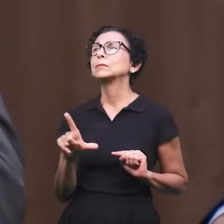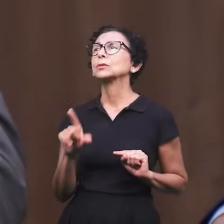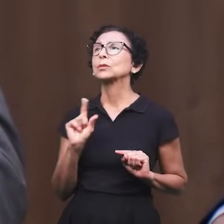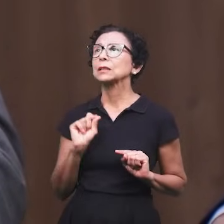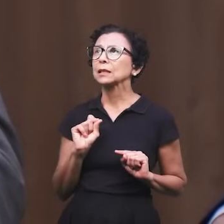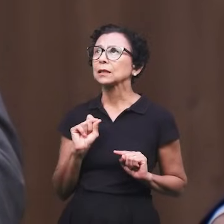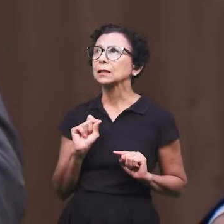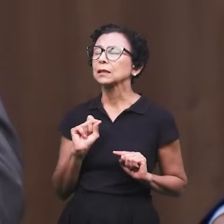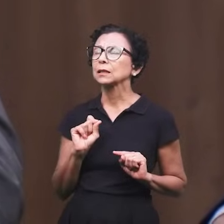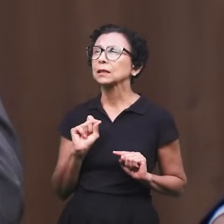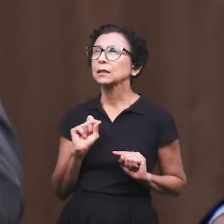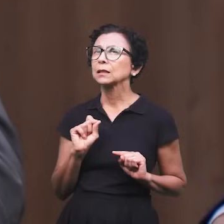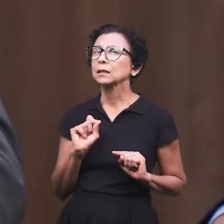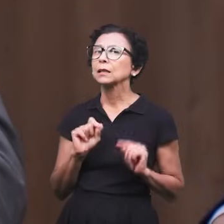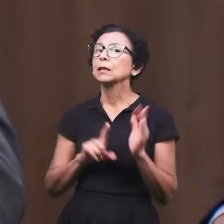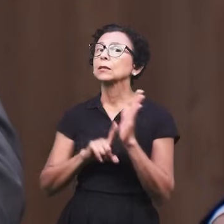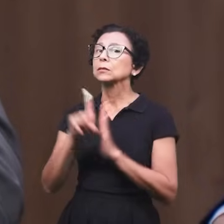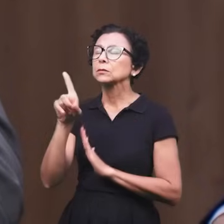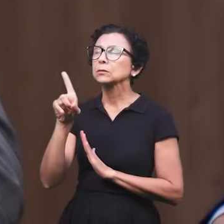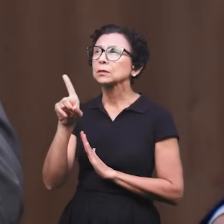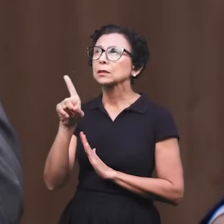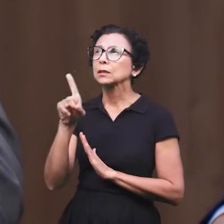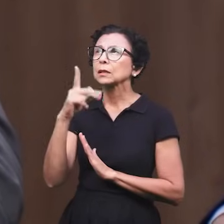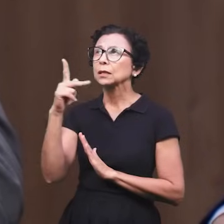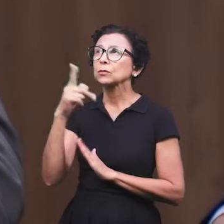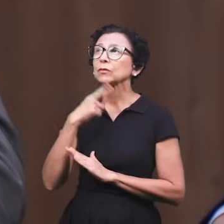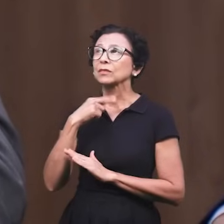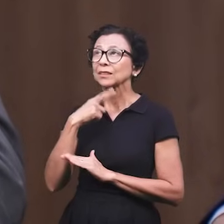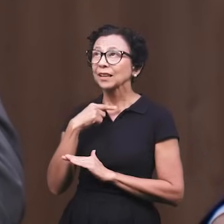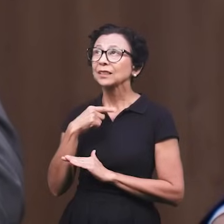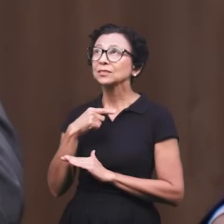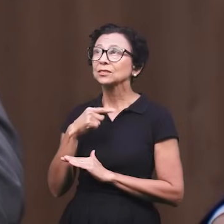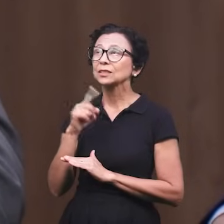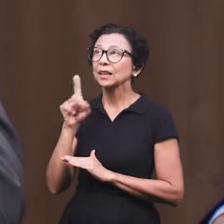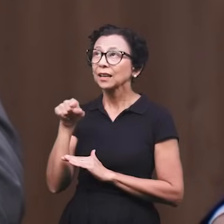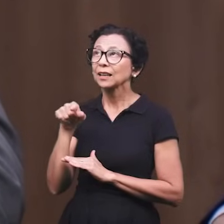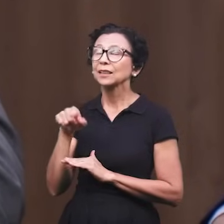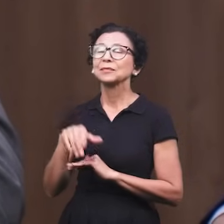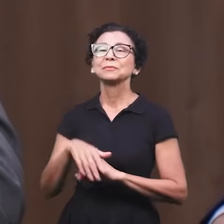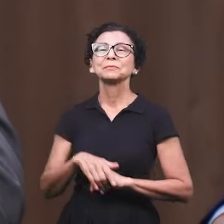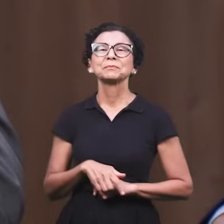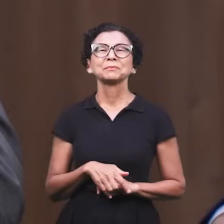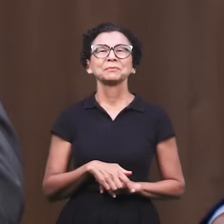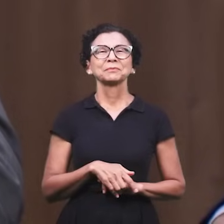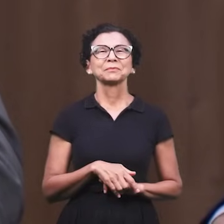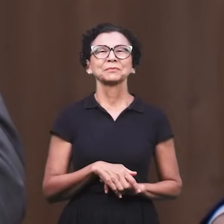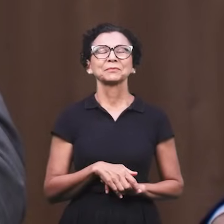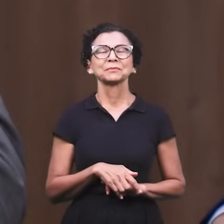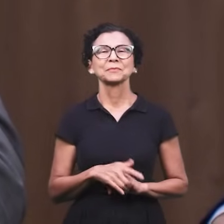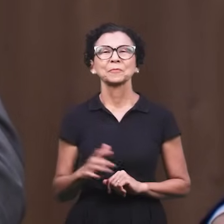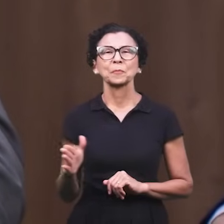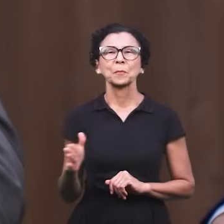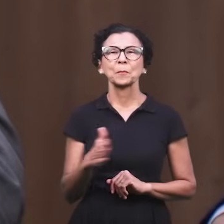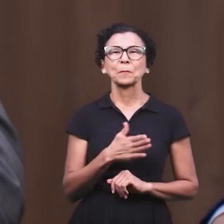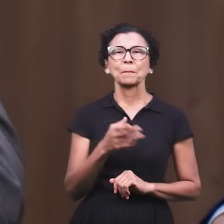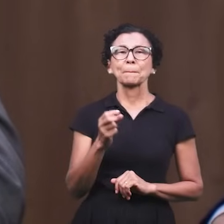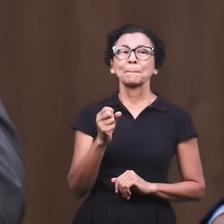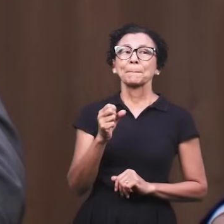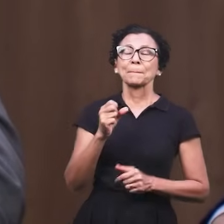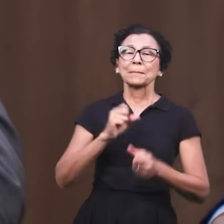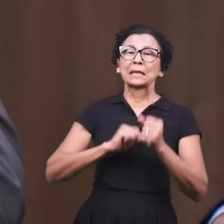Senhor. É isso mesmo, Senhor? É isso que o Senhor tem para mim? E o Senhor sempre vai ter o melhor para nós. Agora, a ansiedade.